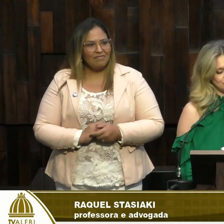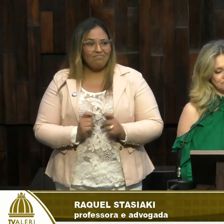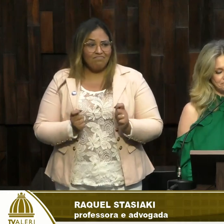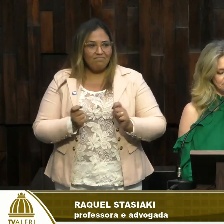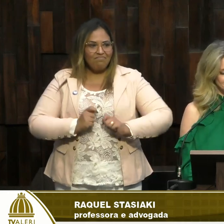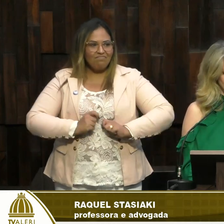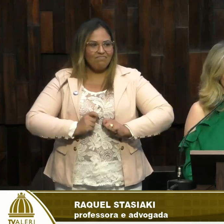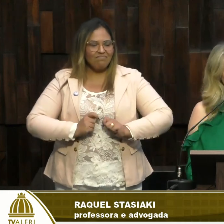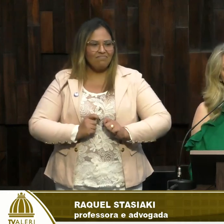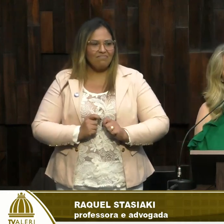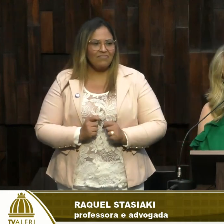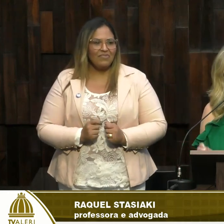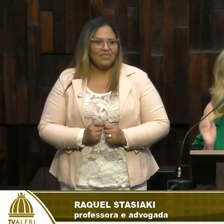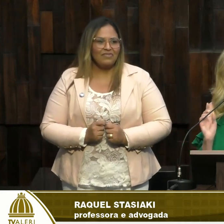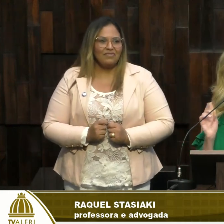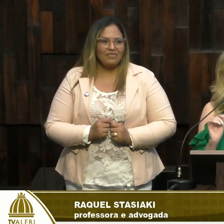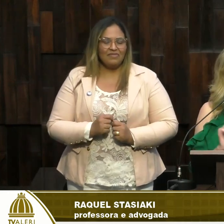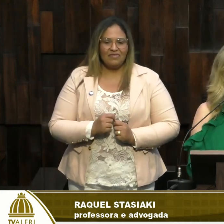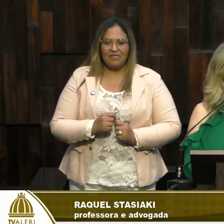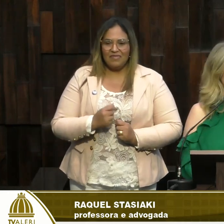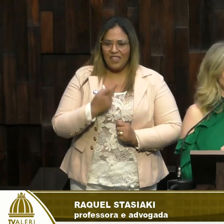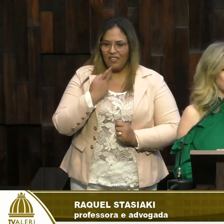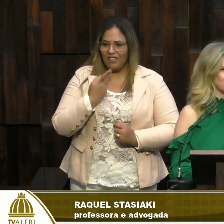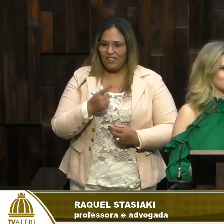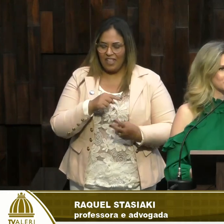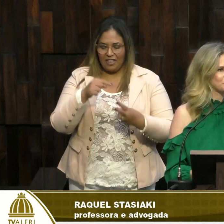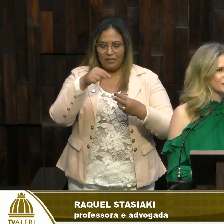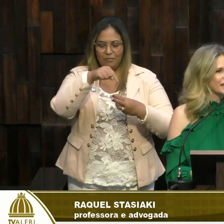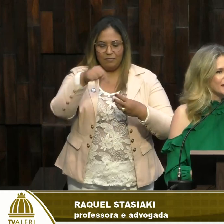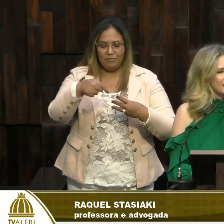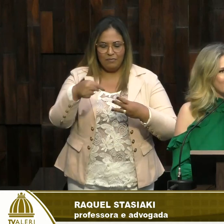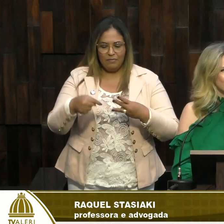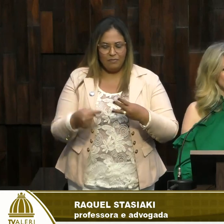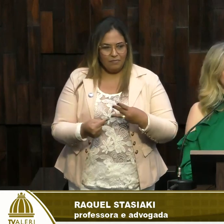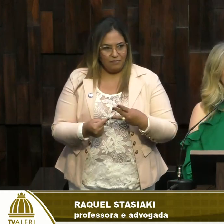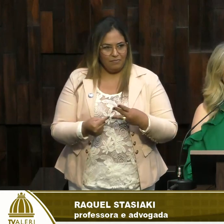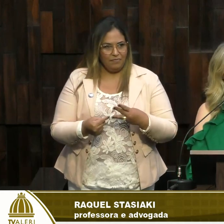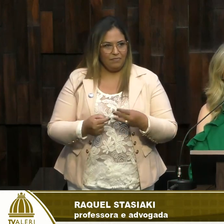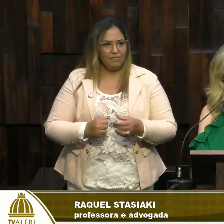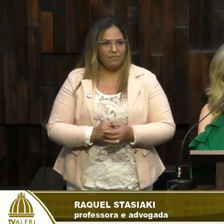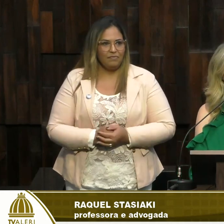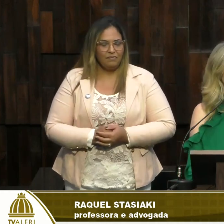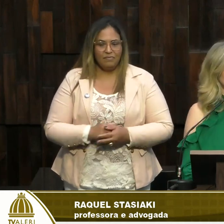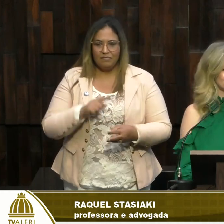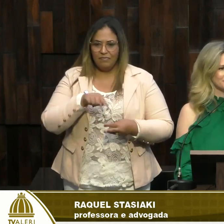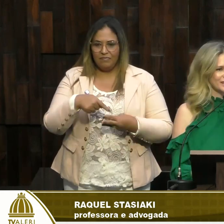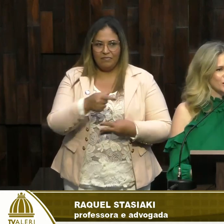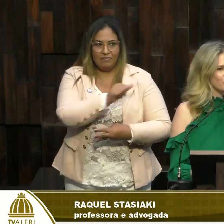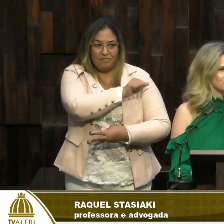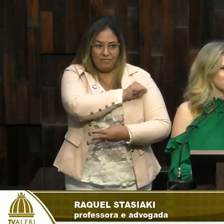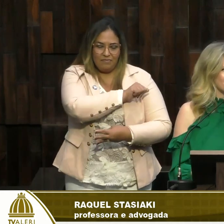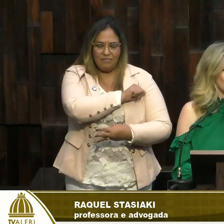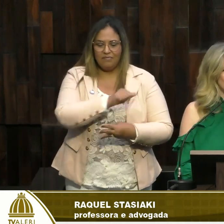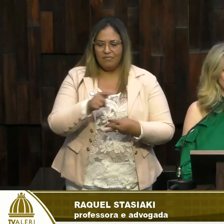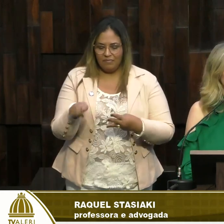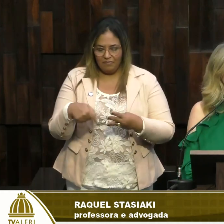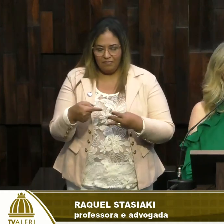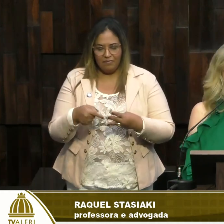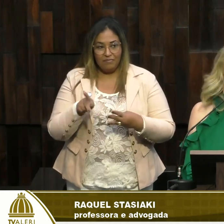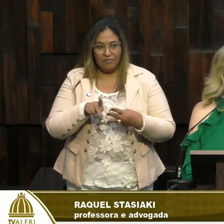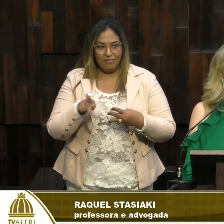aqui como três figuras no concurso público. Eu posso falar como aluna, eu posso falar